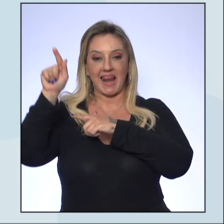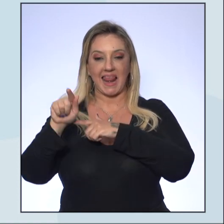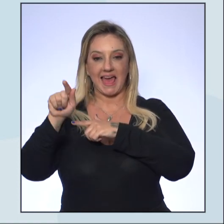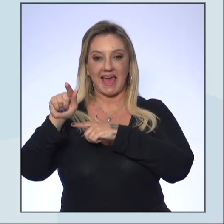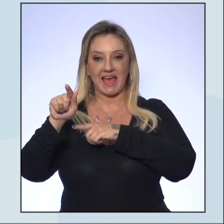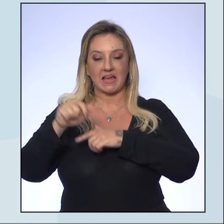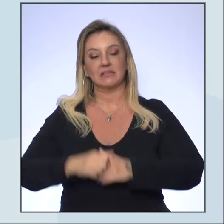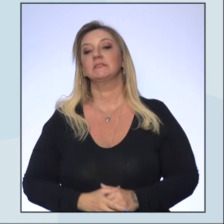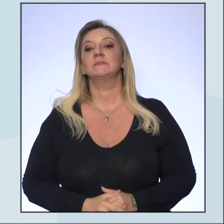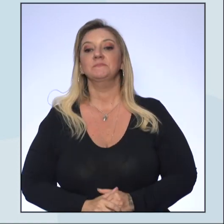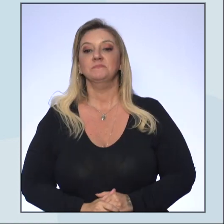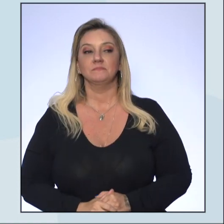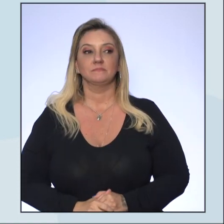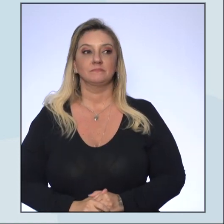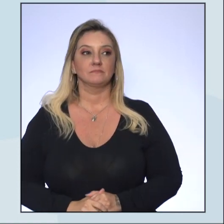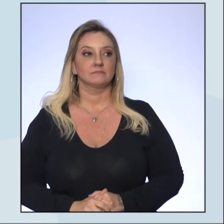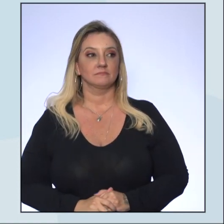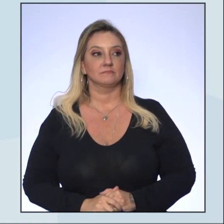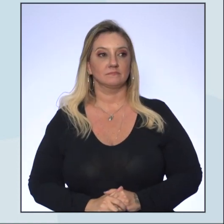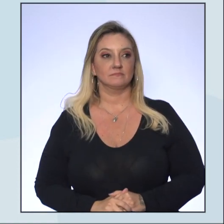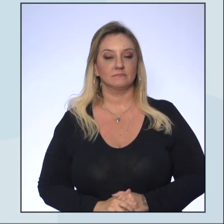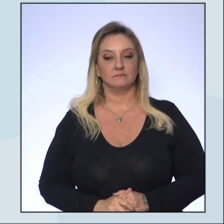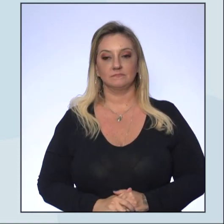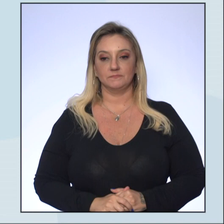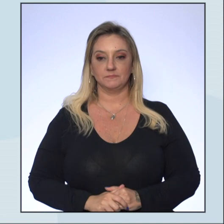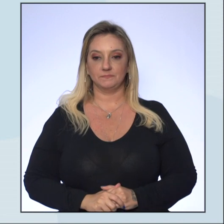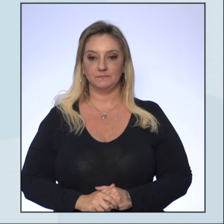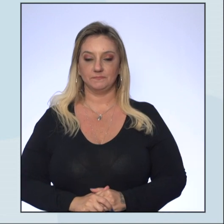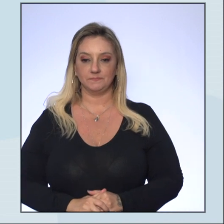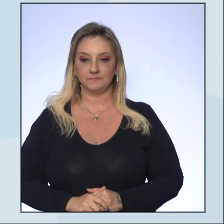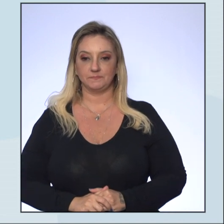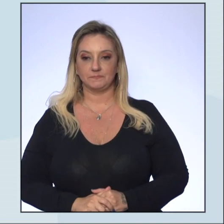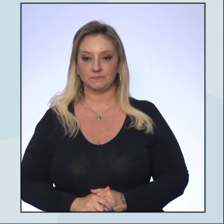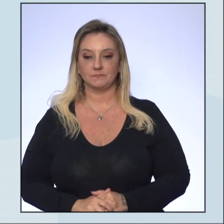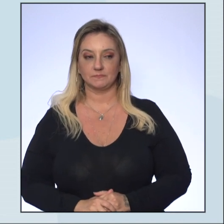440 Hz. Roda, por favor, o som para a gente.